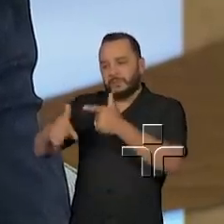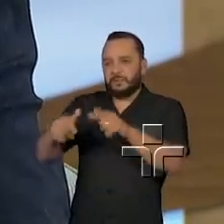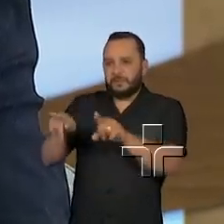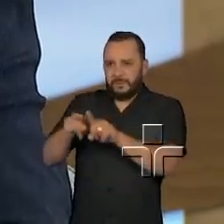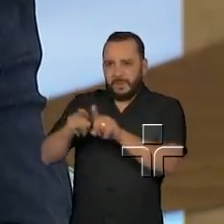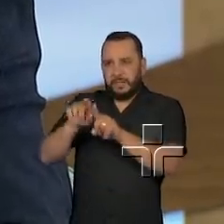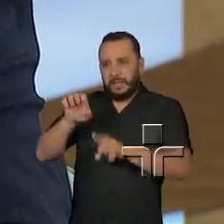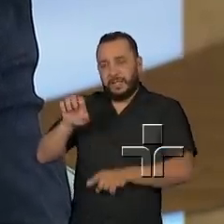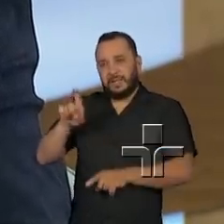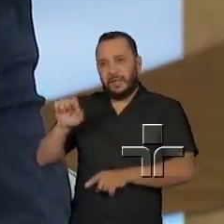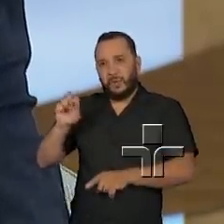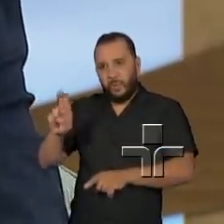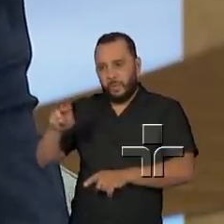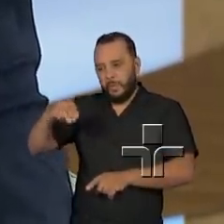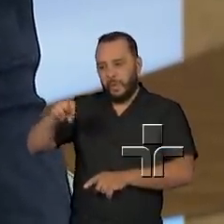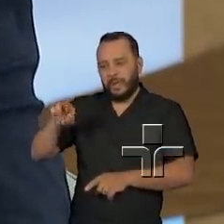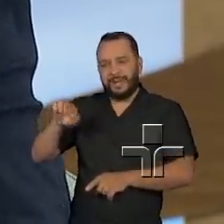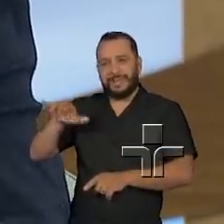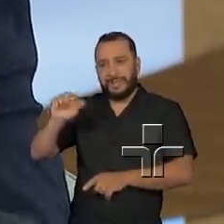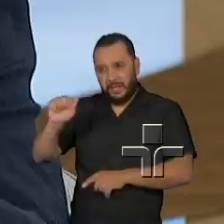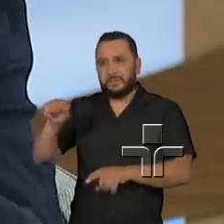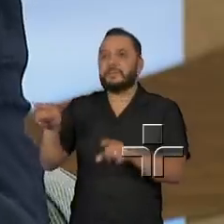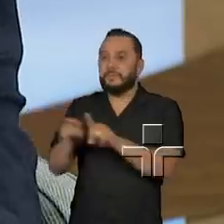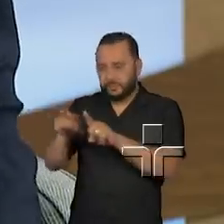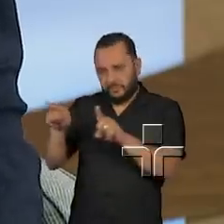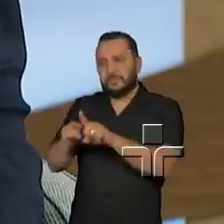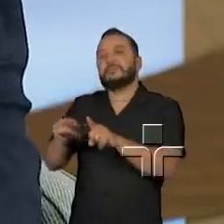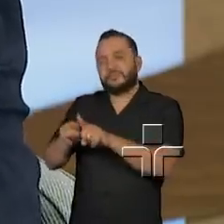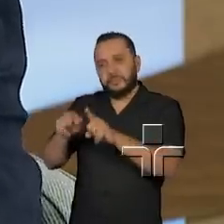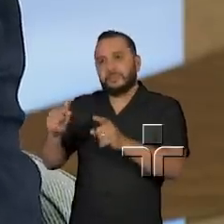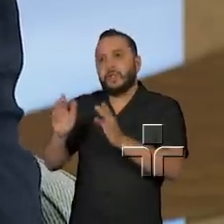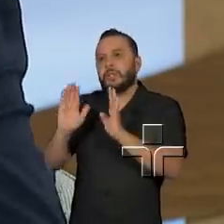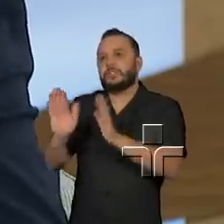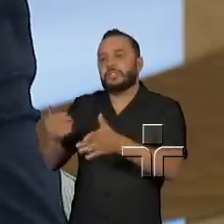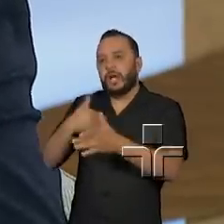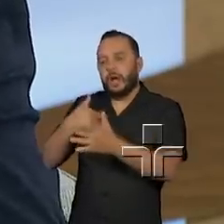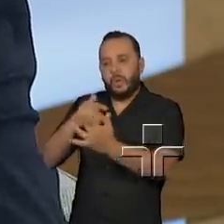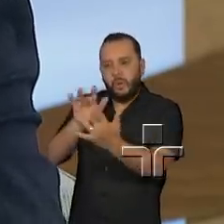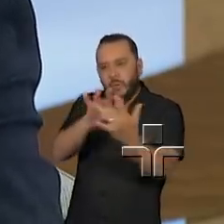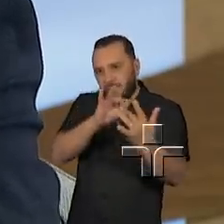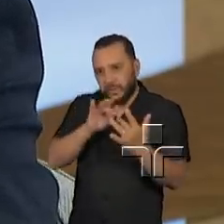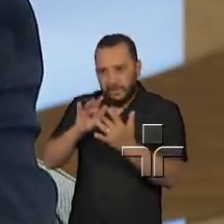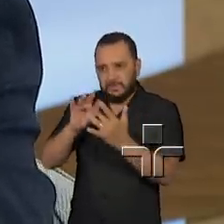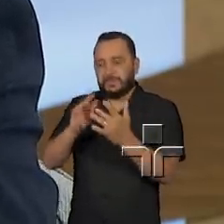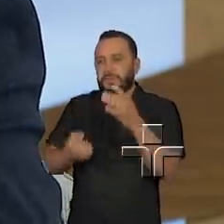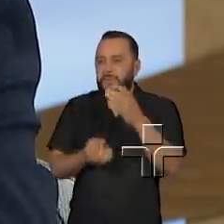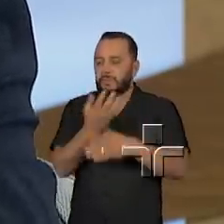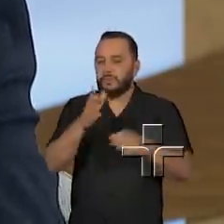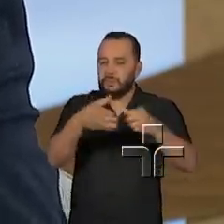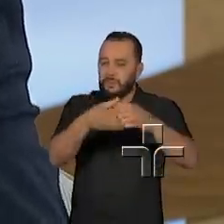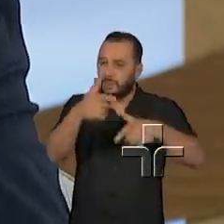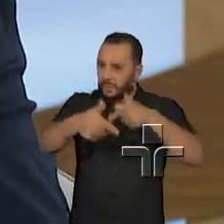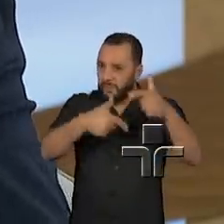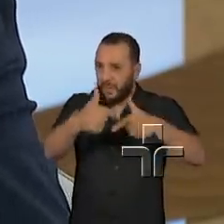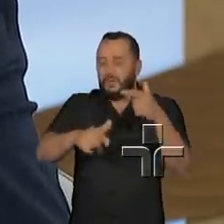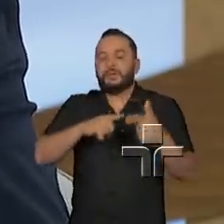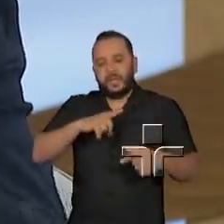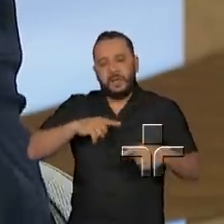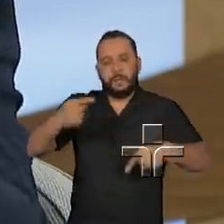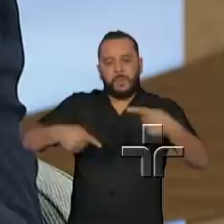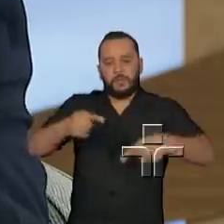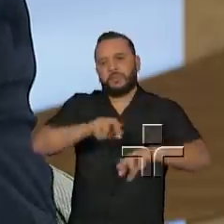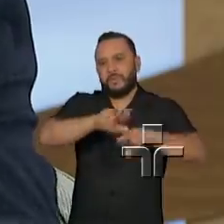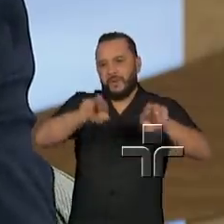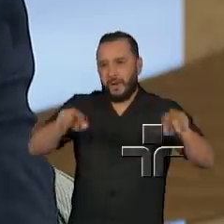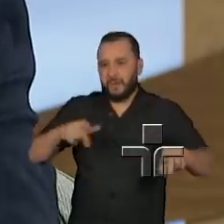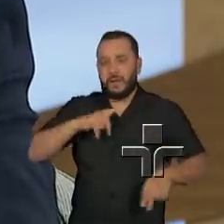atual presidente, reeleito, aumentou ainda mais esse contato através da criação desse grupo de trabalho com vários parlamentares, como eu